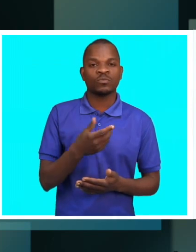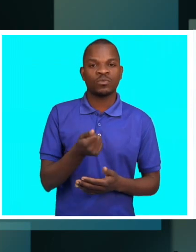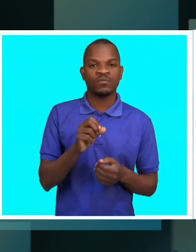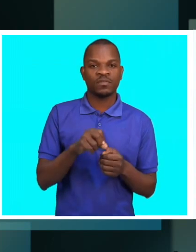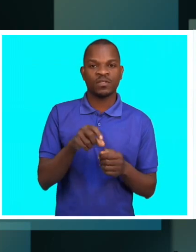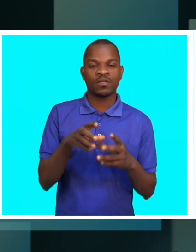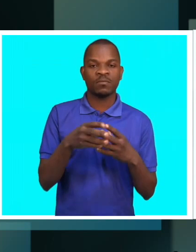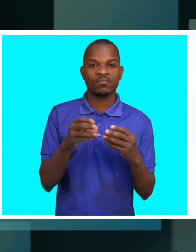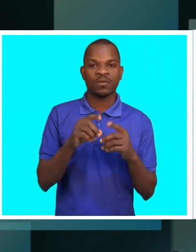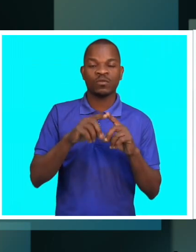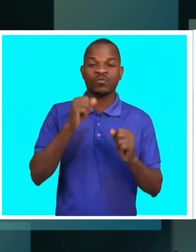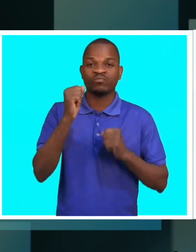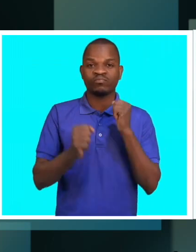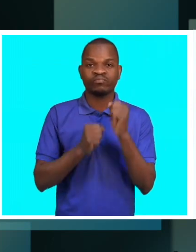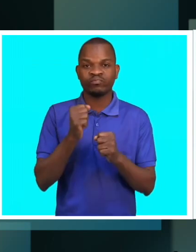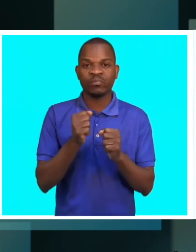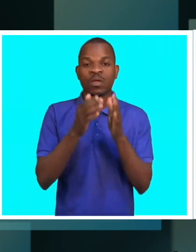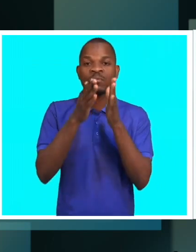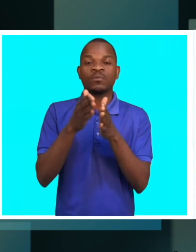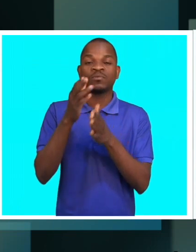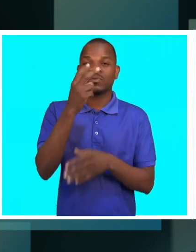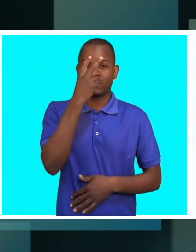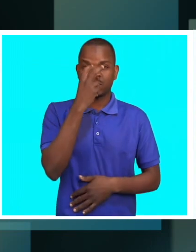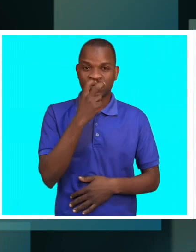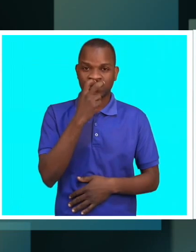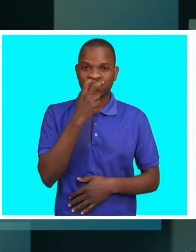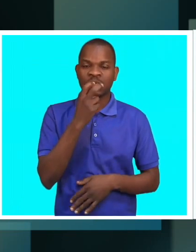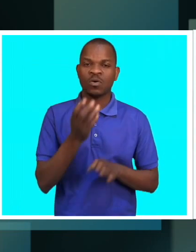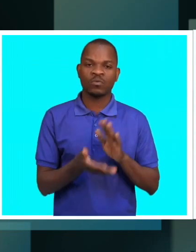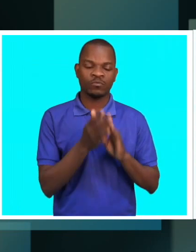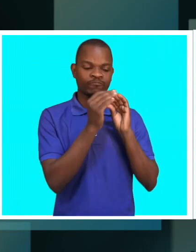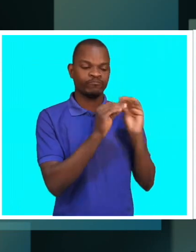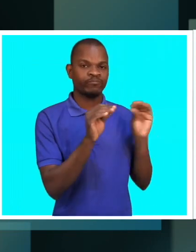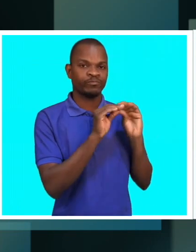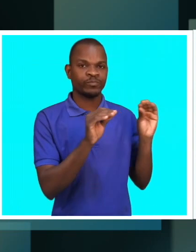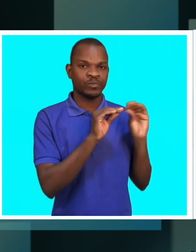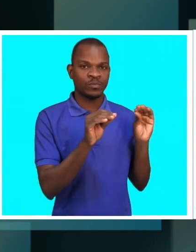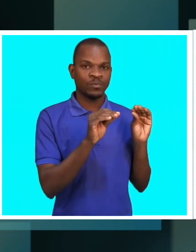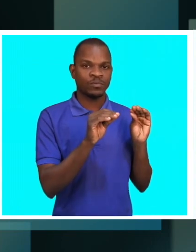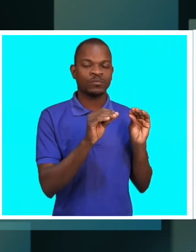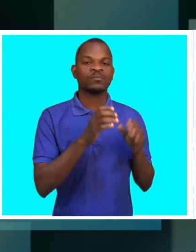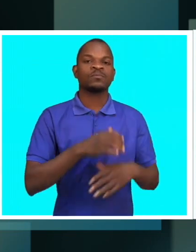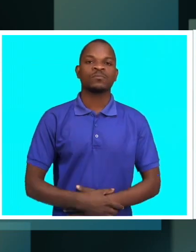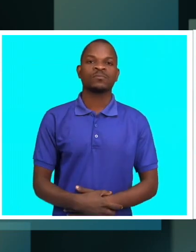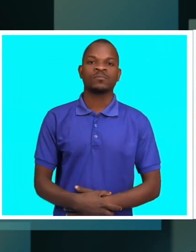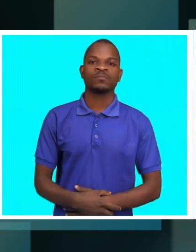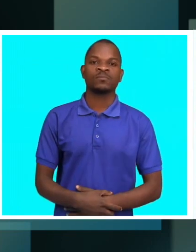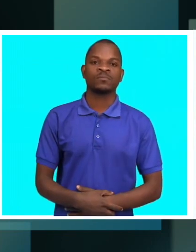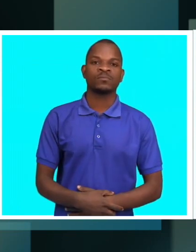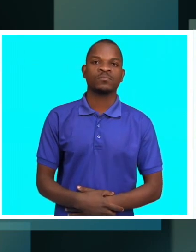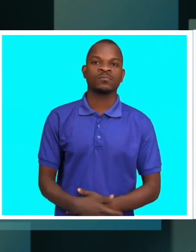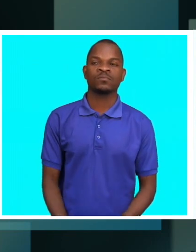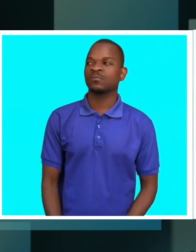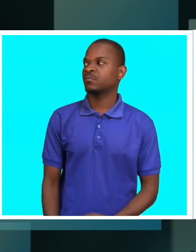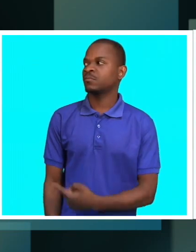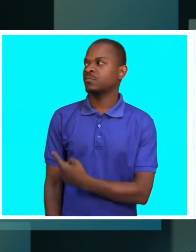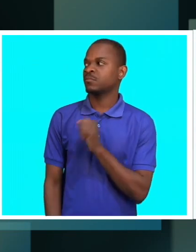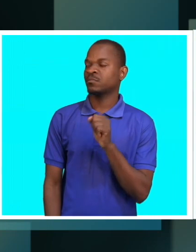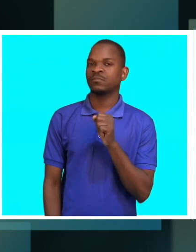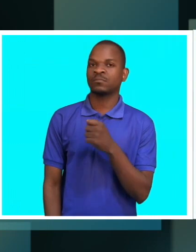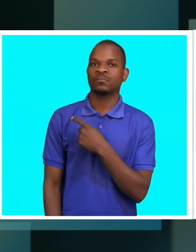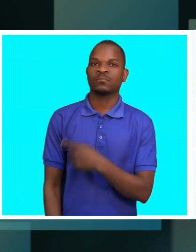o deficiente visual, quando realmente é treinado, então leva um atleta, um monitor de vidro de um lado, então pode ir lá